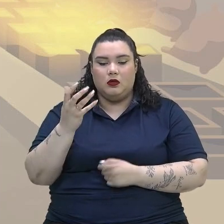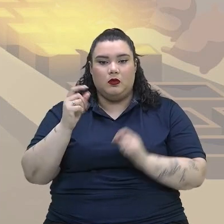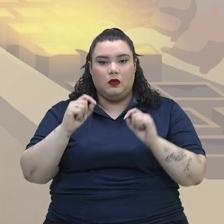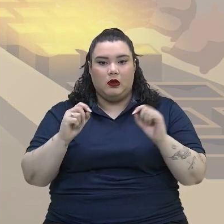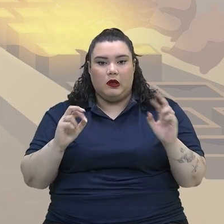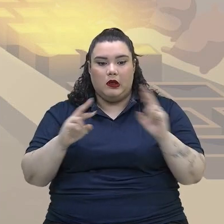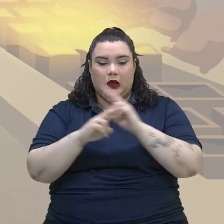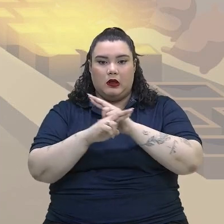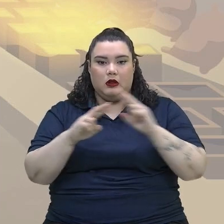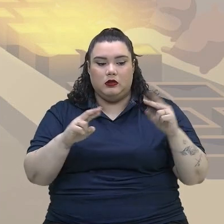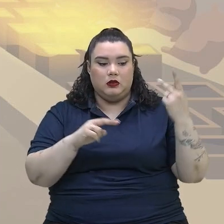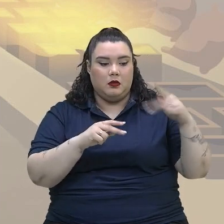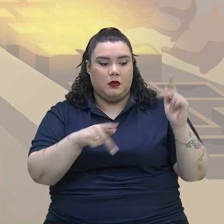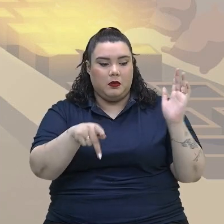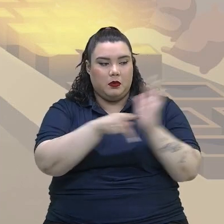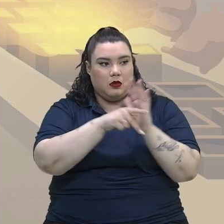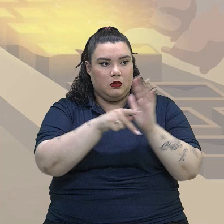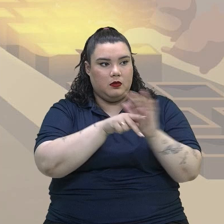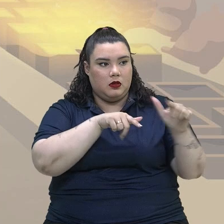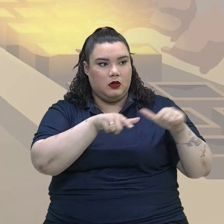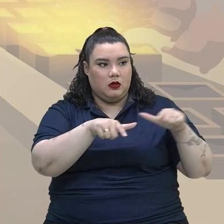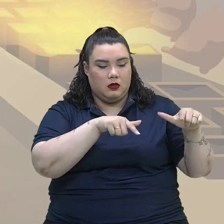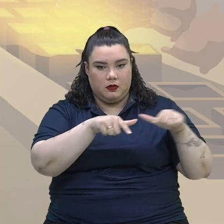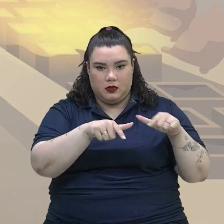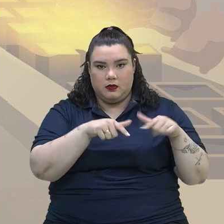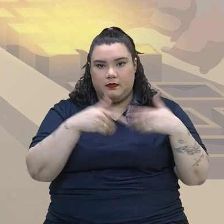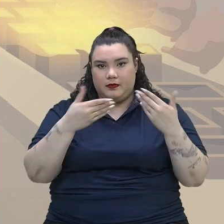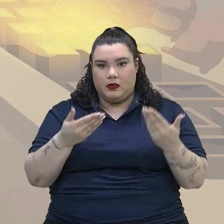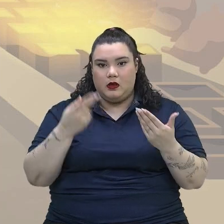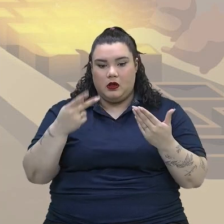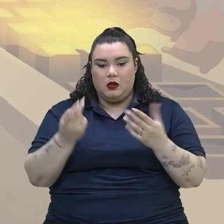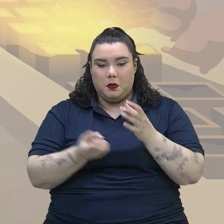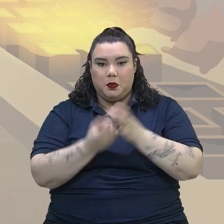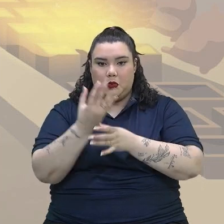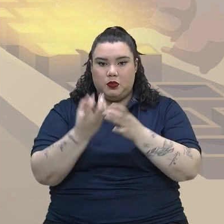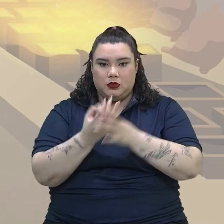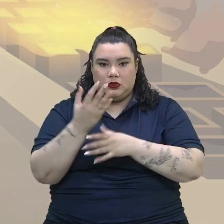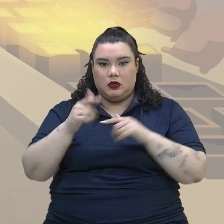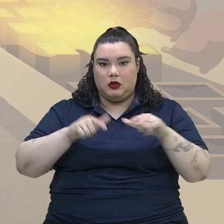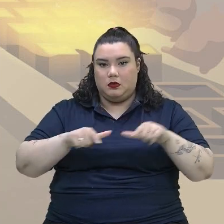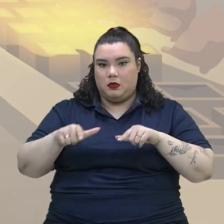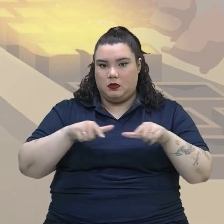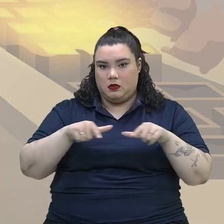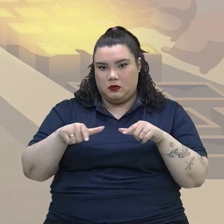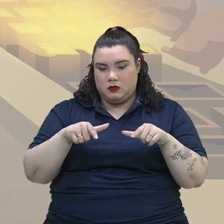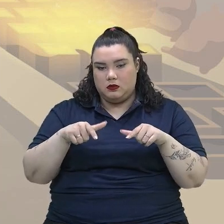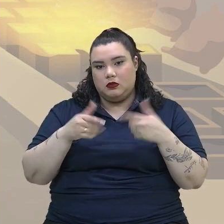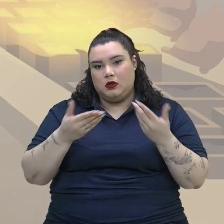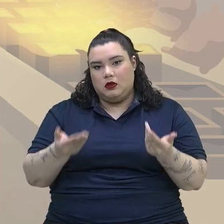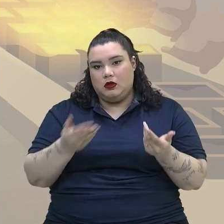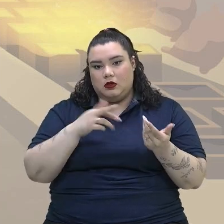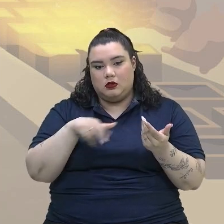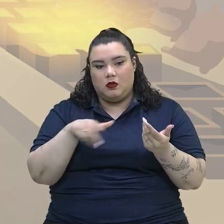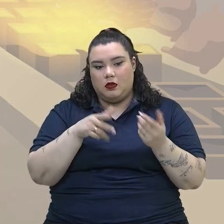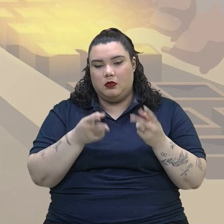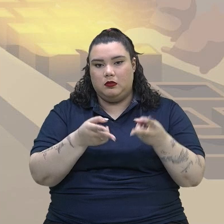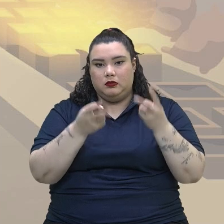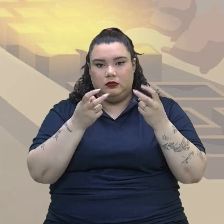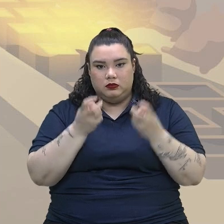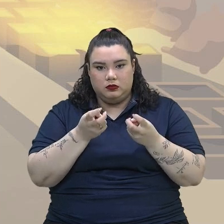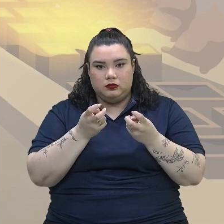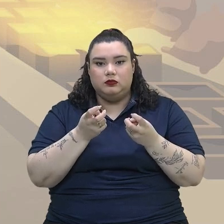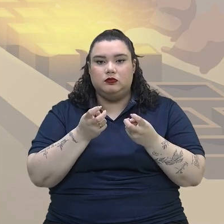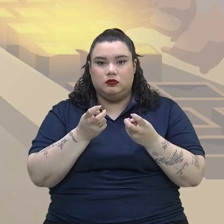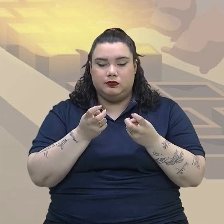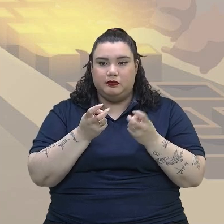os frutos de seu trabalho, ou seja, a mercadoria que é produzida pelo trabalhador não é mais reconhecida,